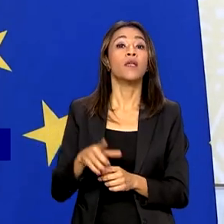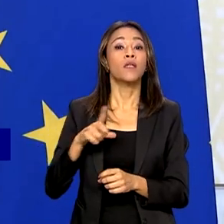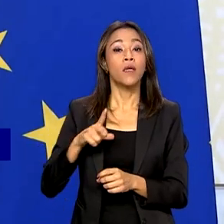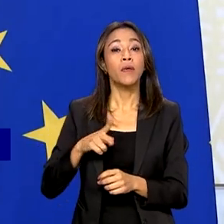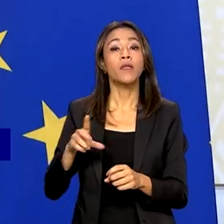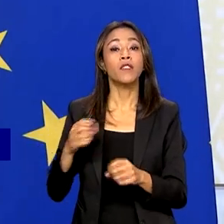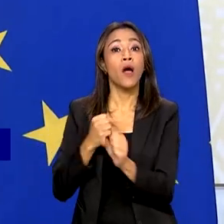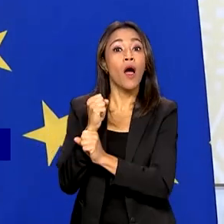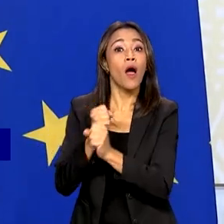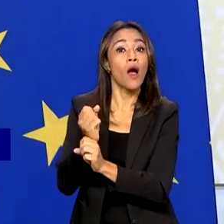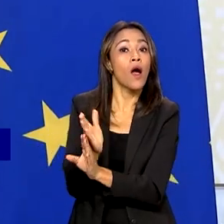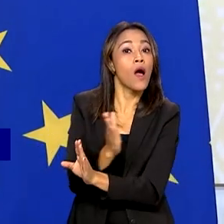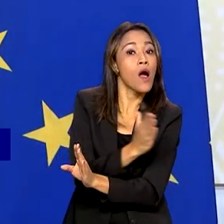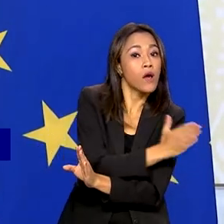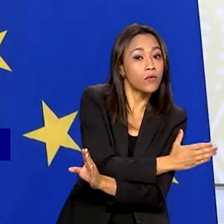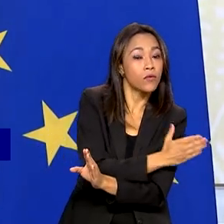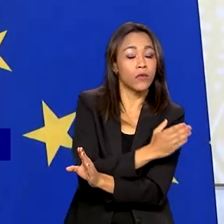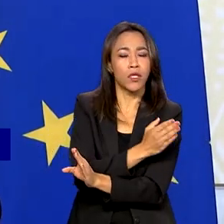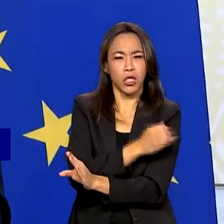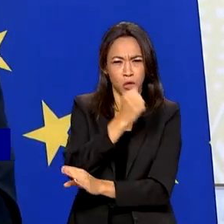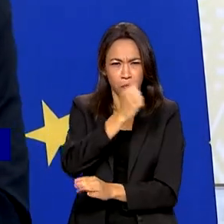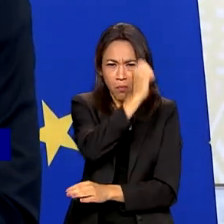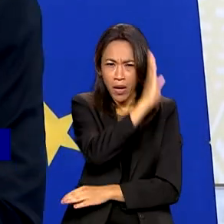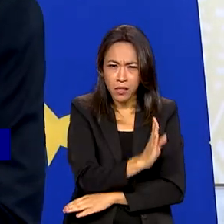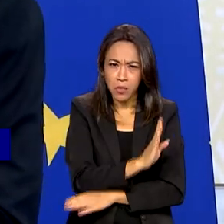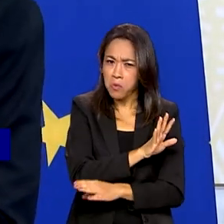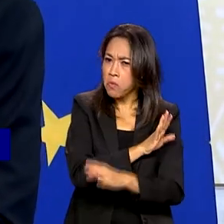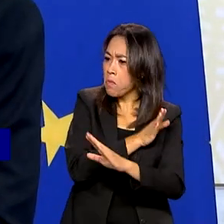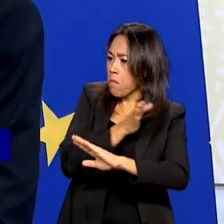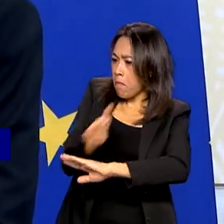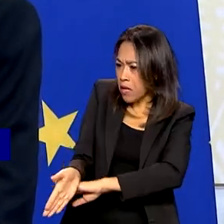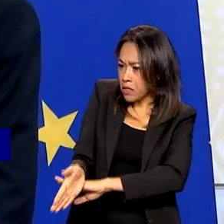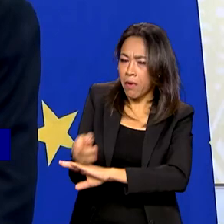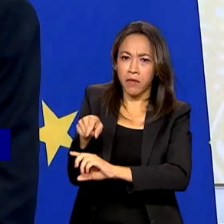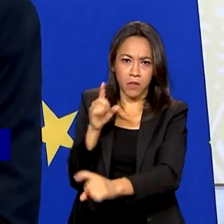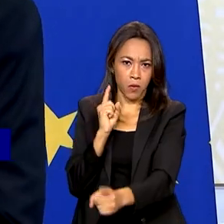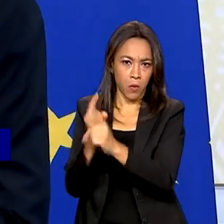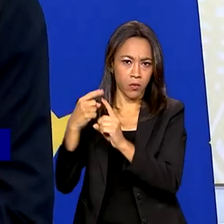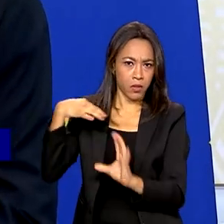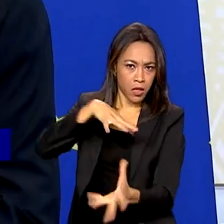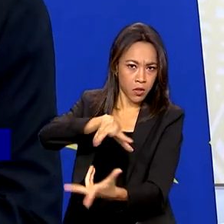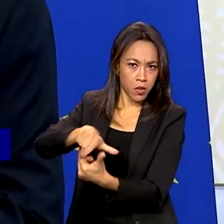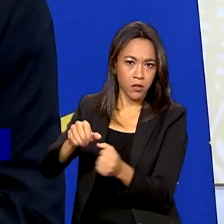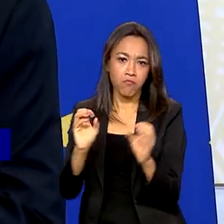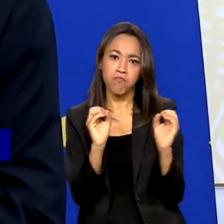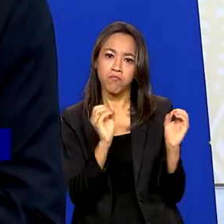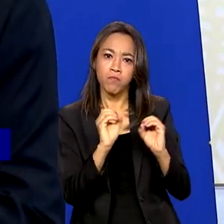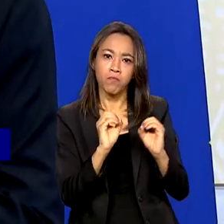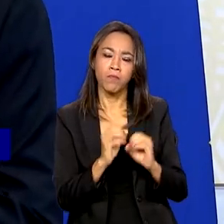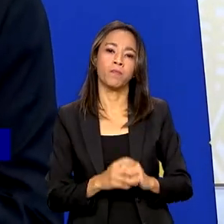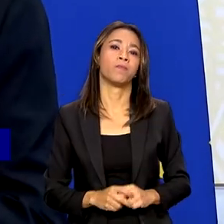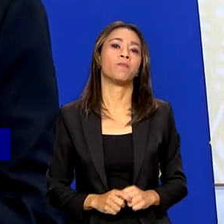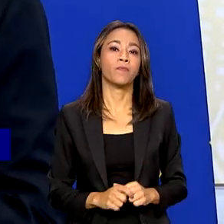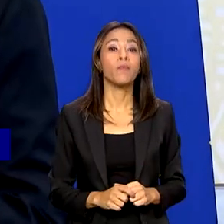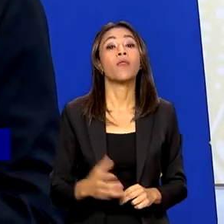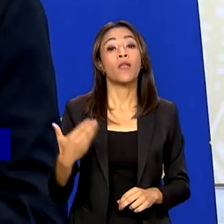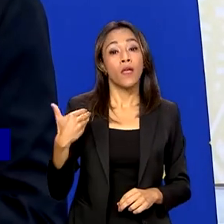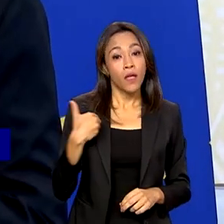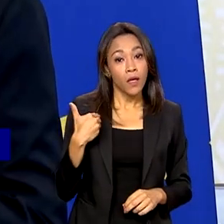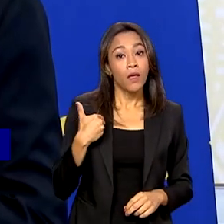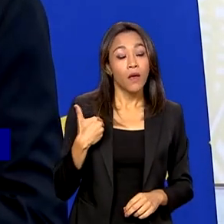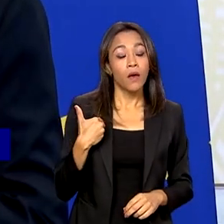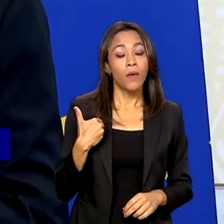Brasil não participava desses encontros internacionais. E o fato